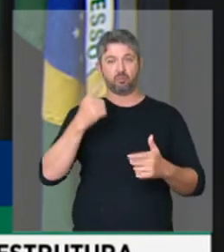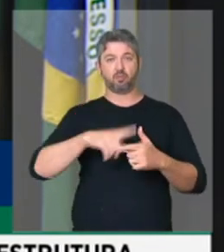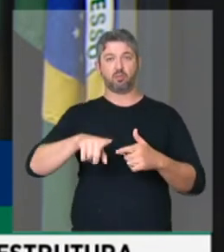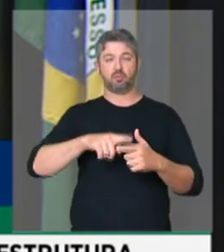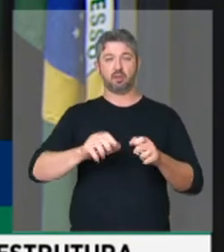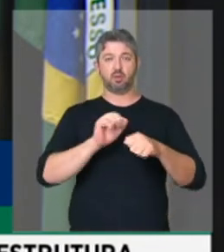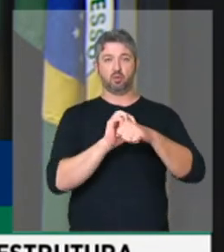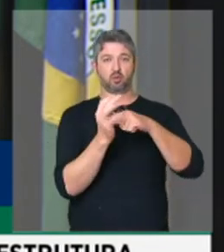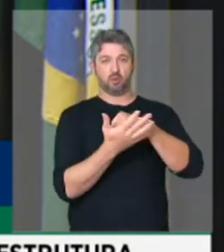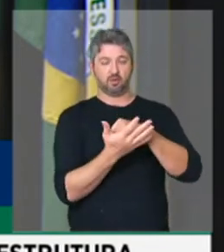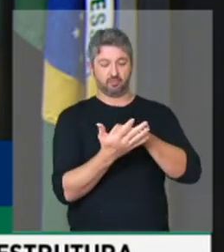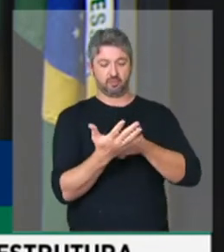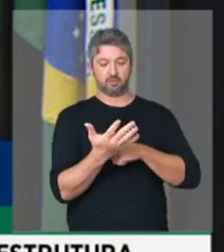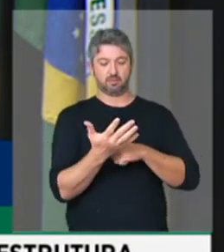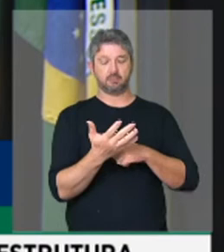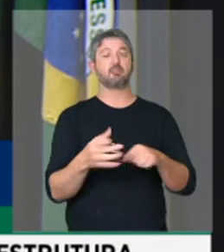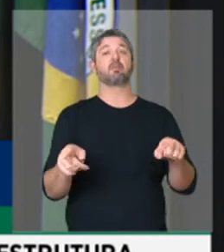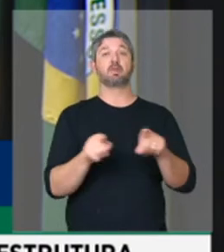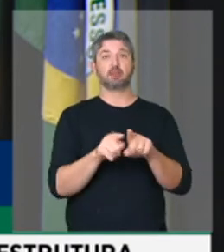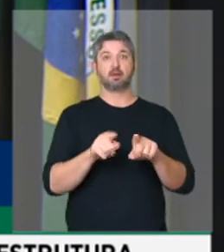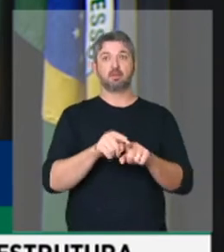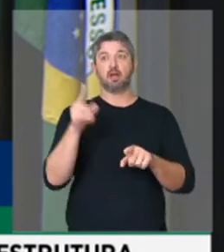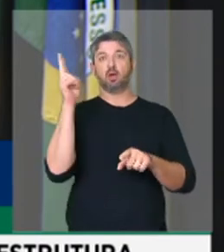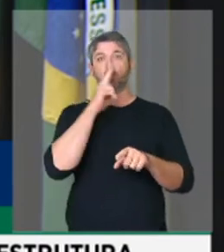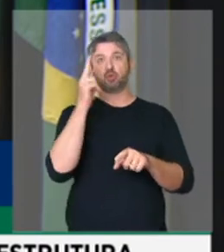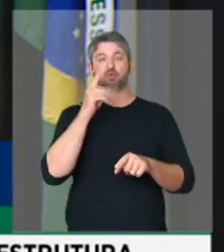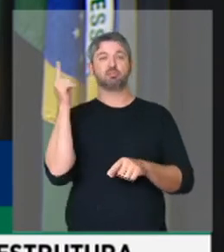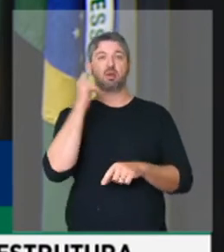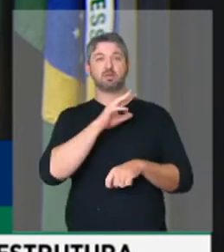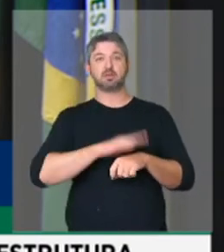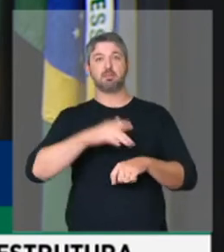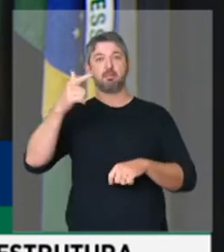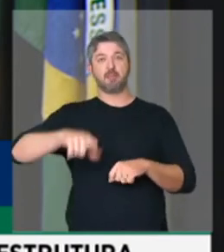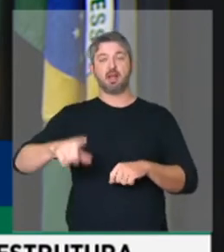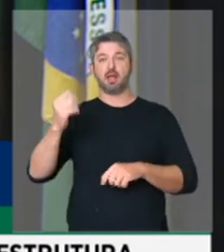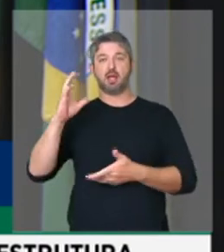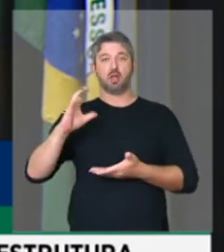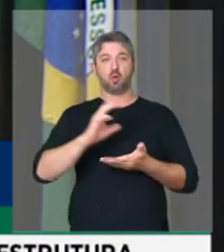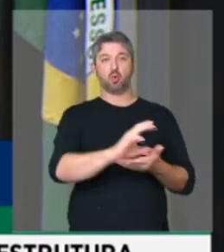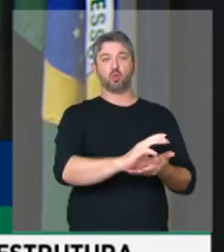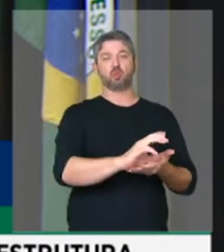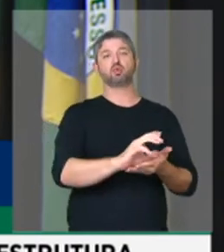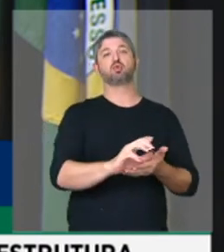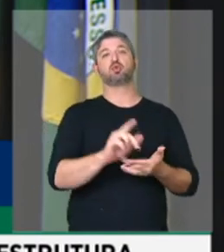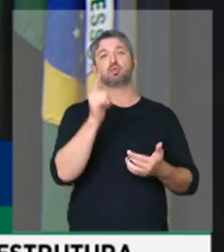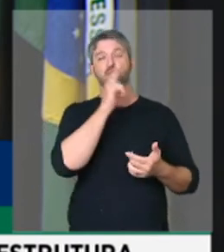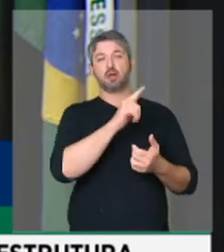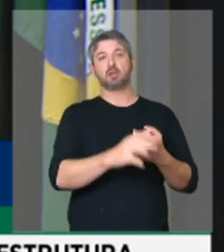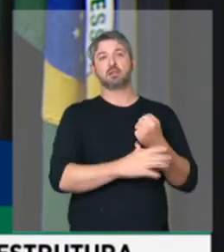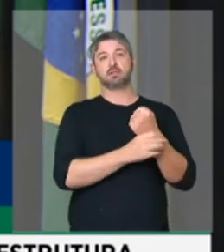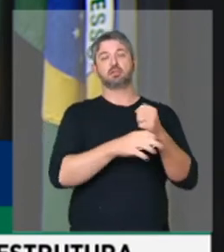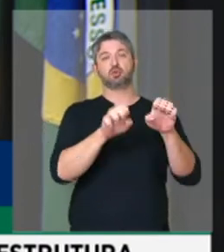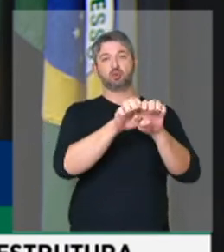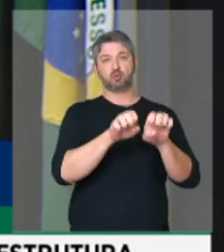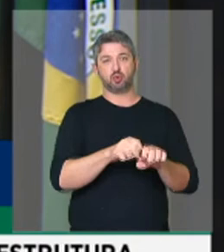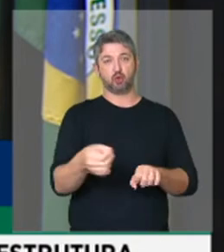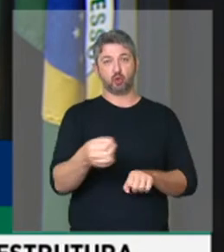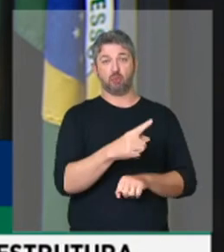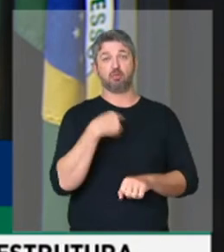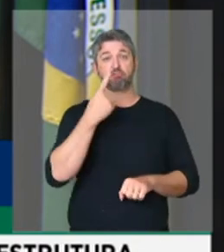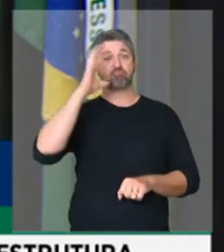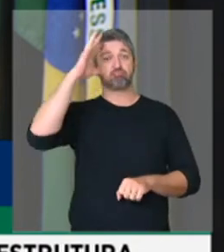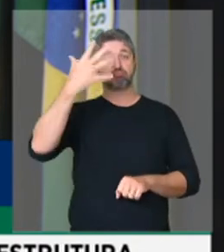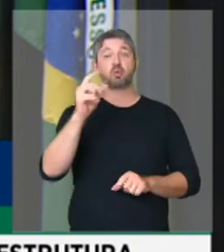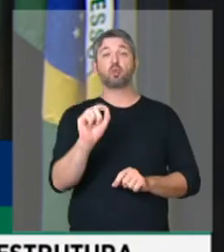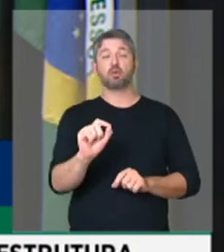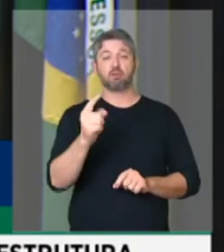pandemia e a latente urgência em atrair novos recursos que financiassem os setores de infraestrutura, decidimos fazer um